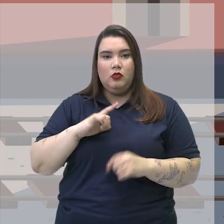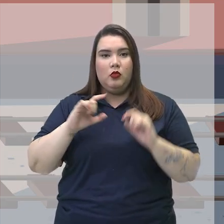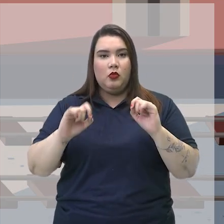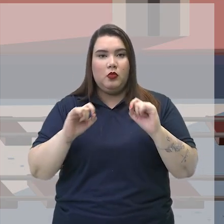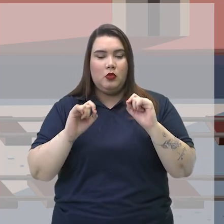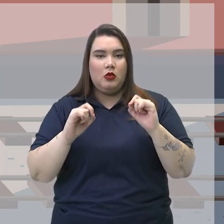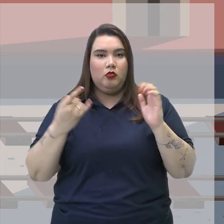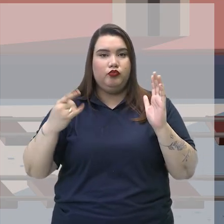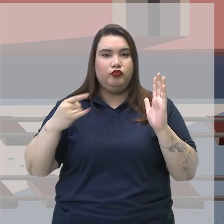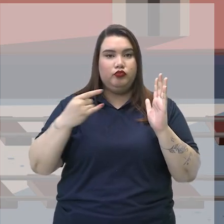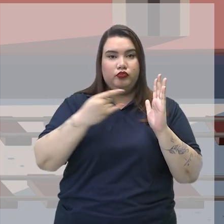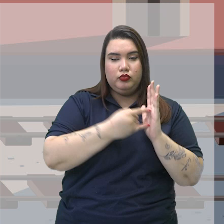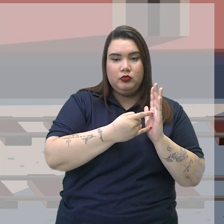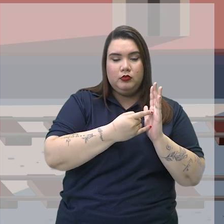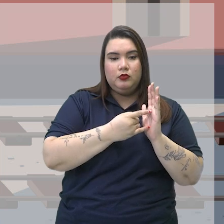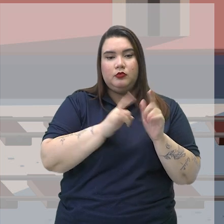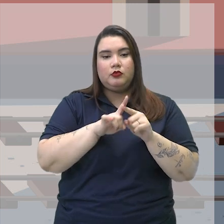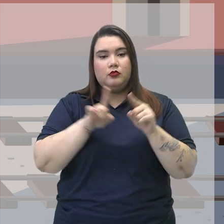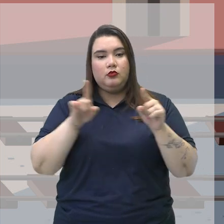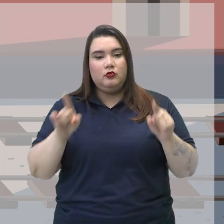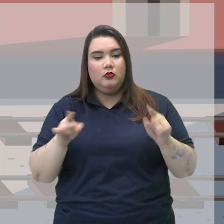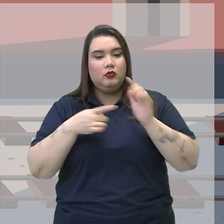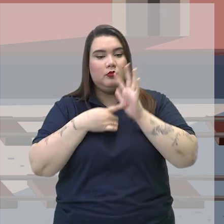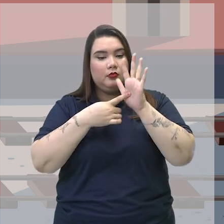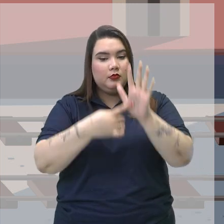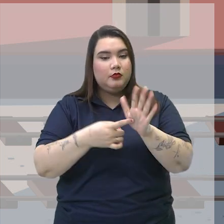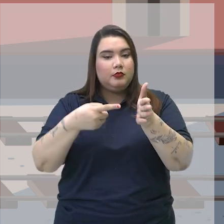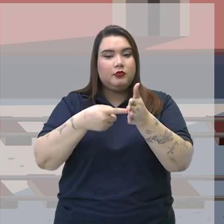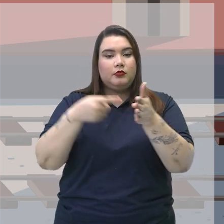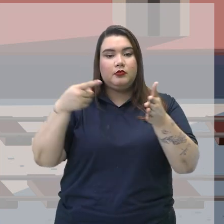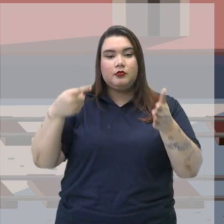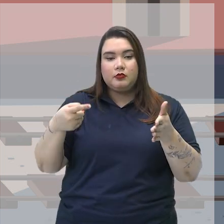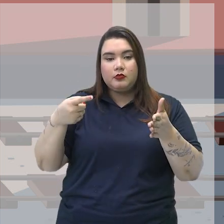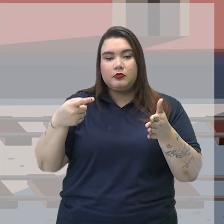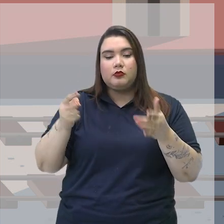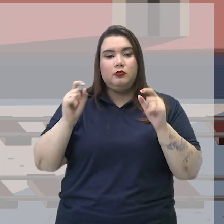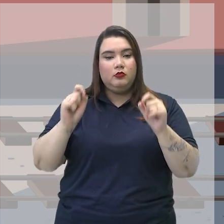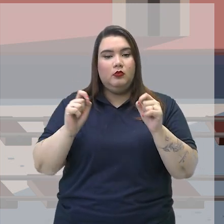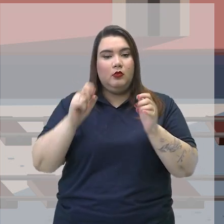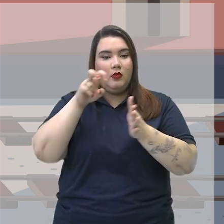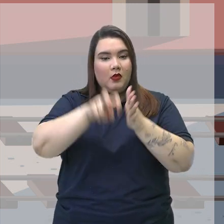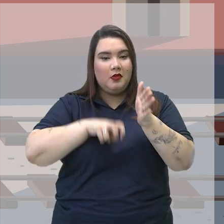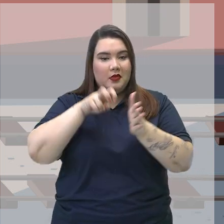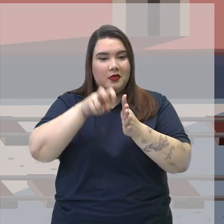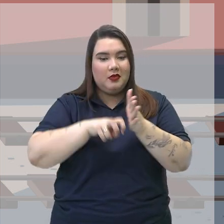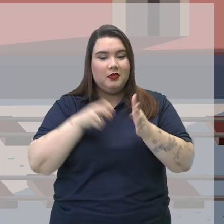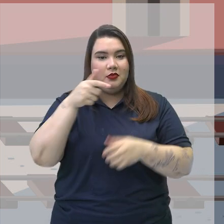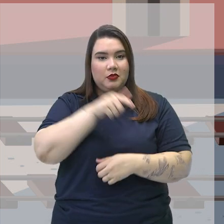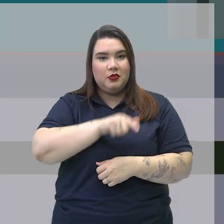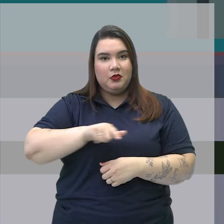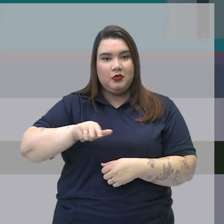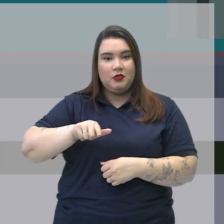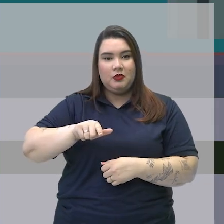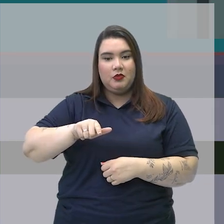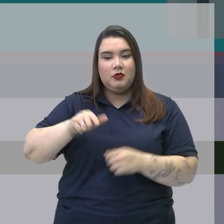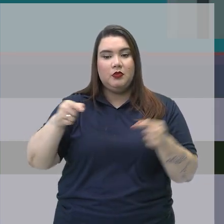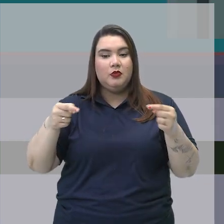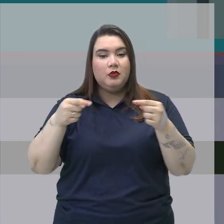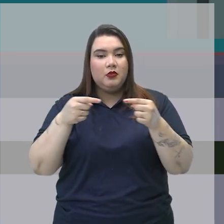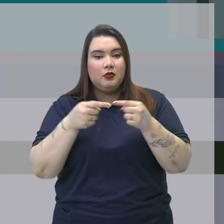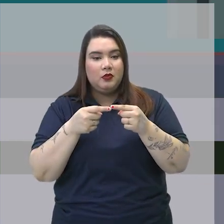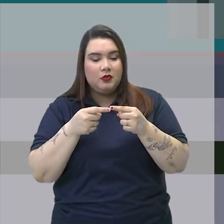eletromagnetismo, né? Mas nós mostramos aqui primeiro a passagem, né? Vamos mostrar de novo a passagem do